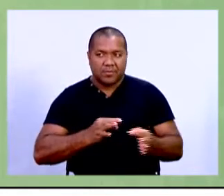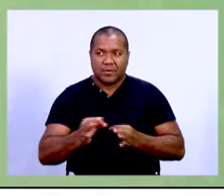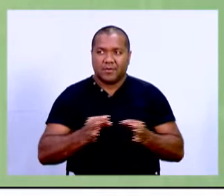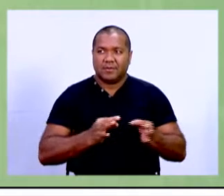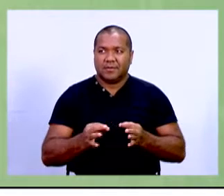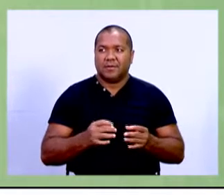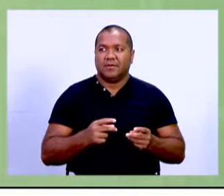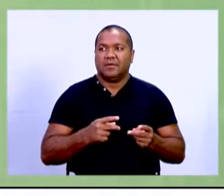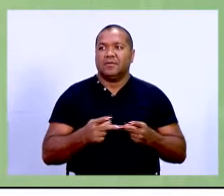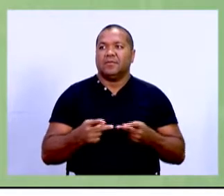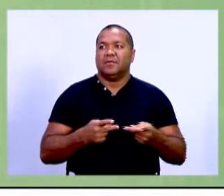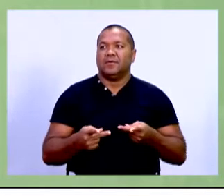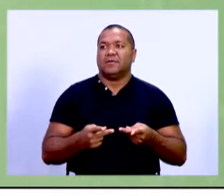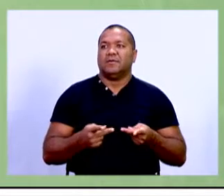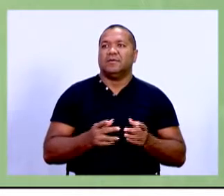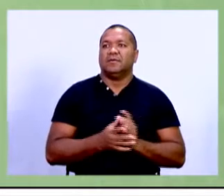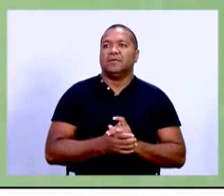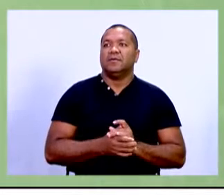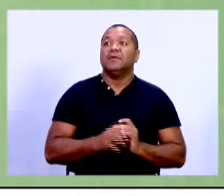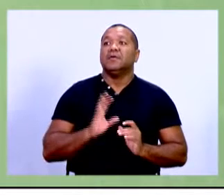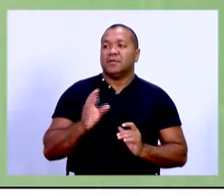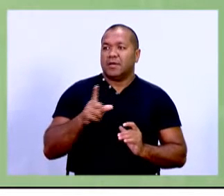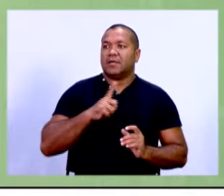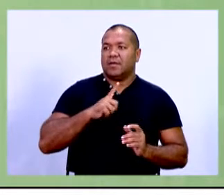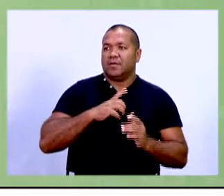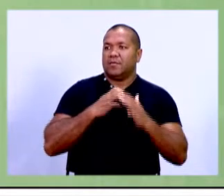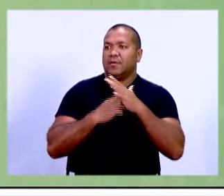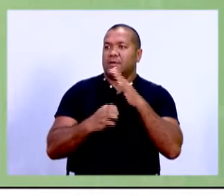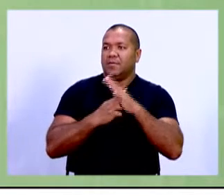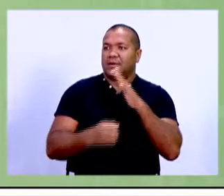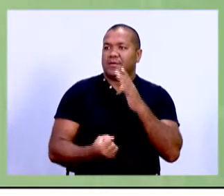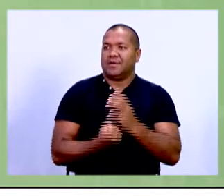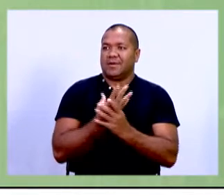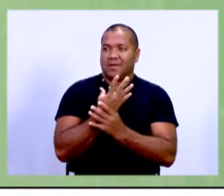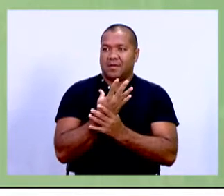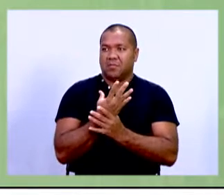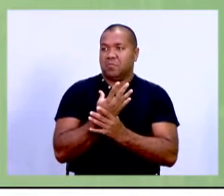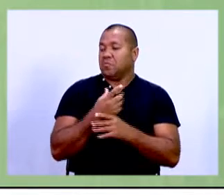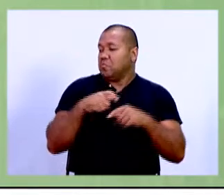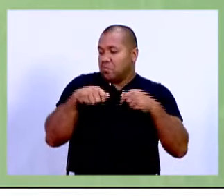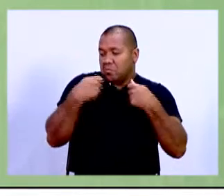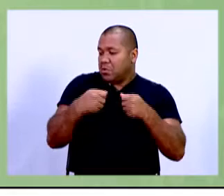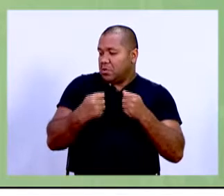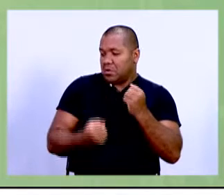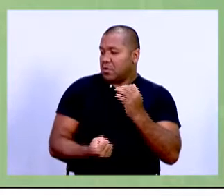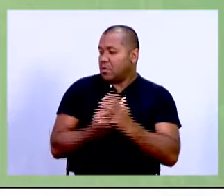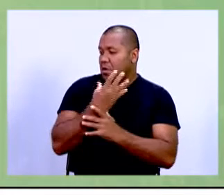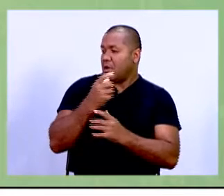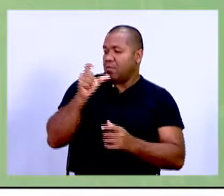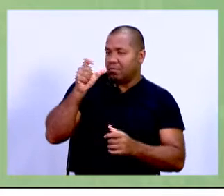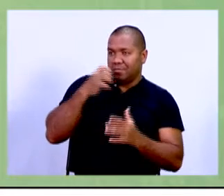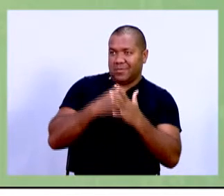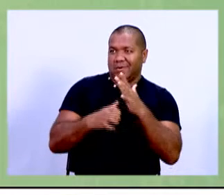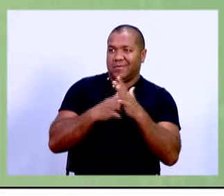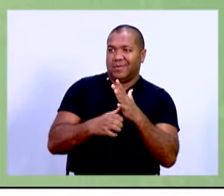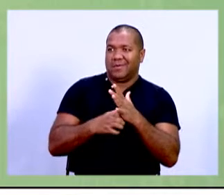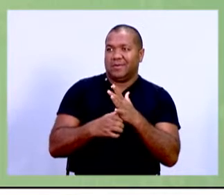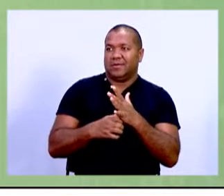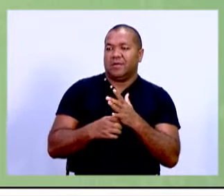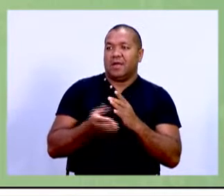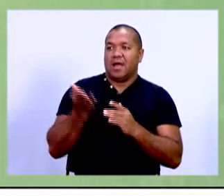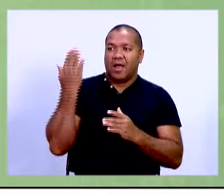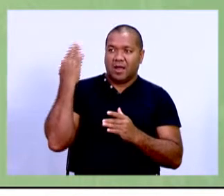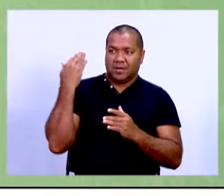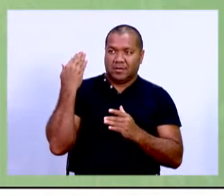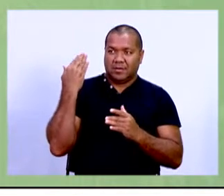Já temos uma empresa criada, ou seja, a gente não precisa criar uma empresa antes